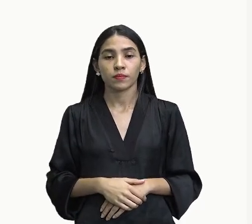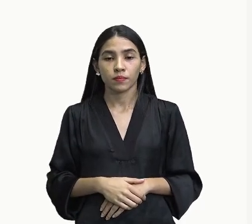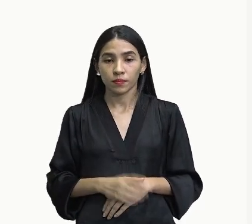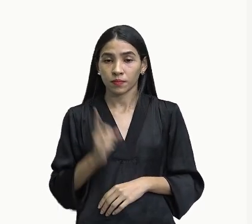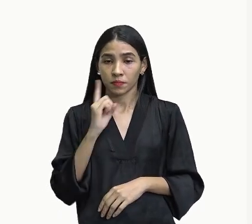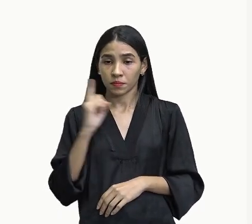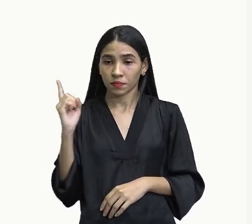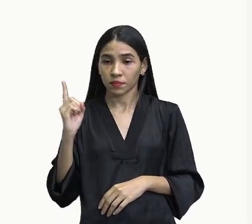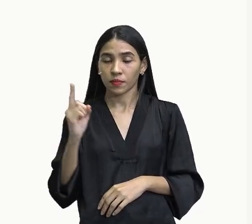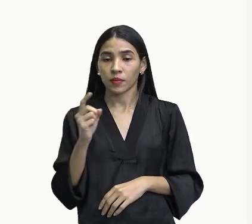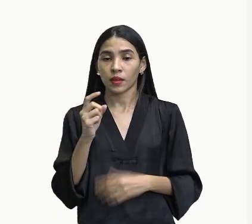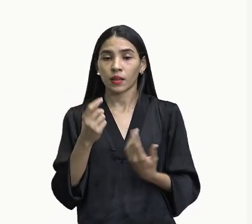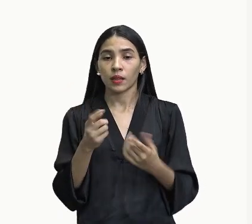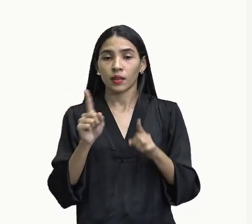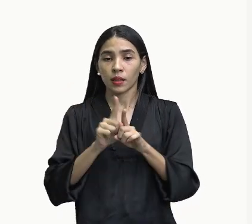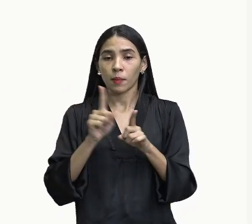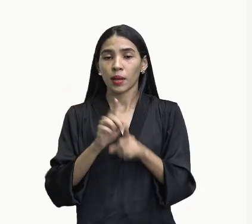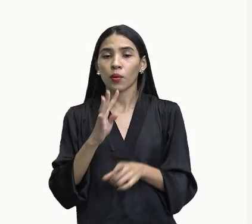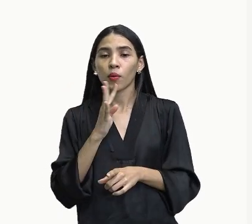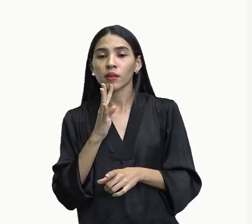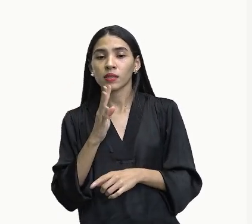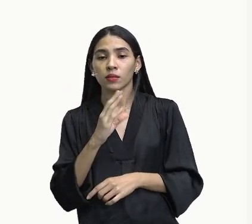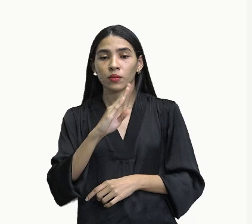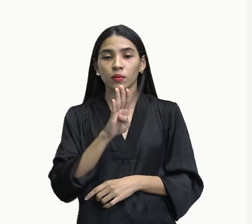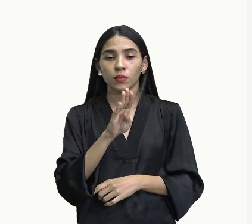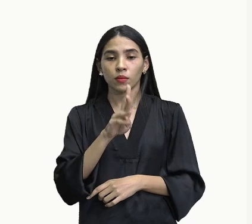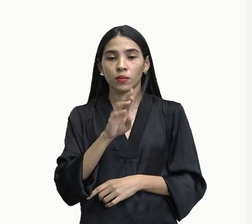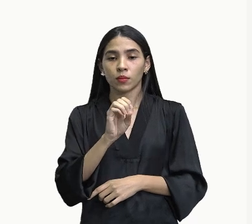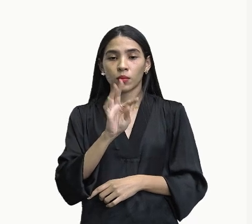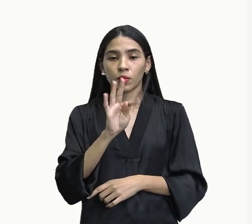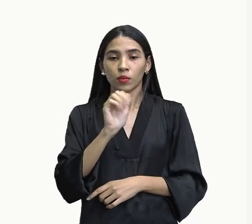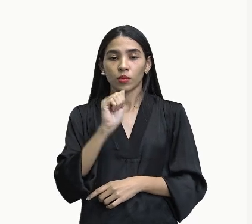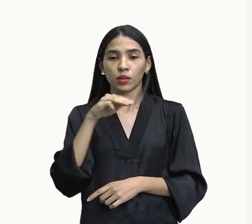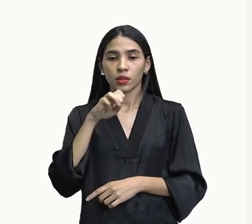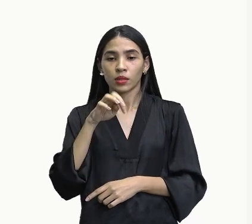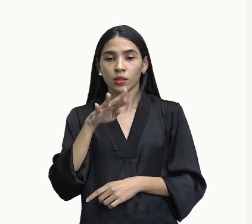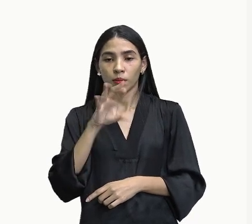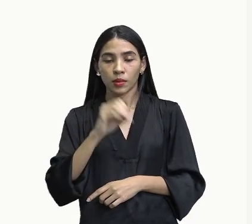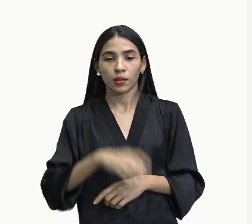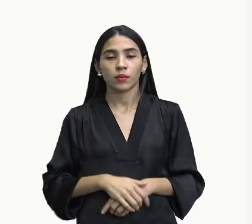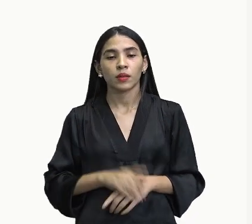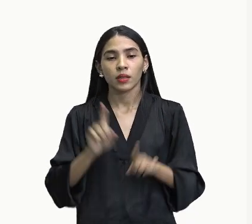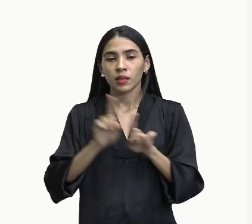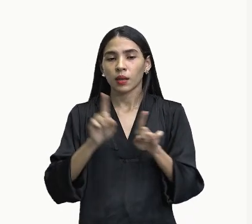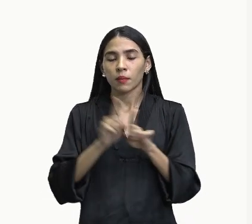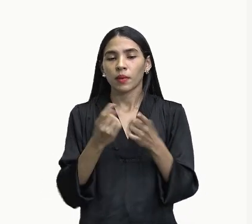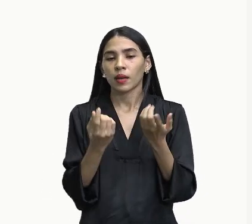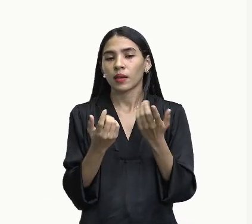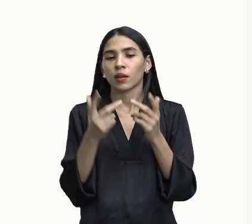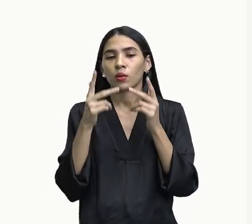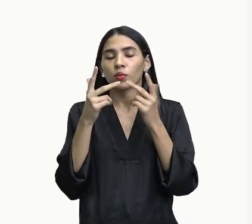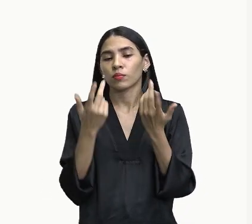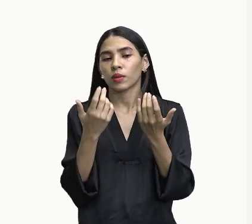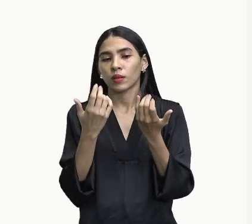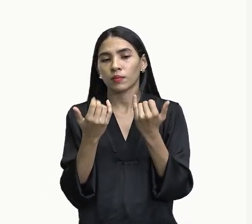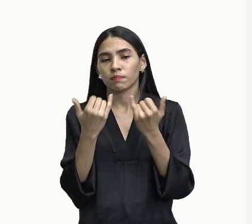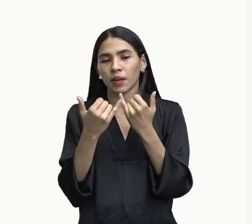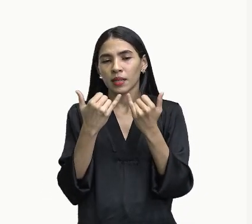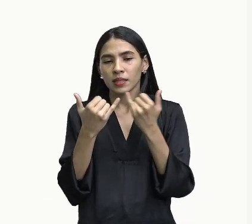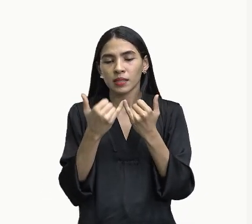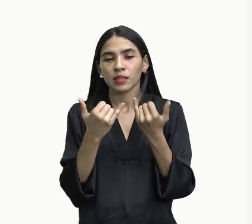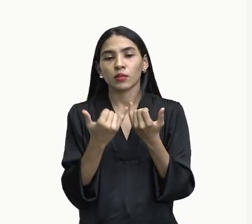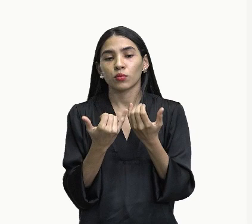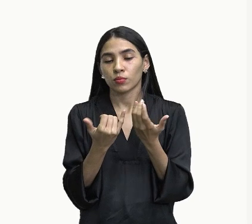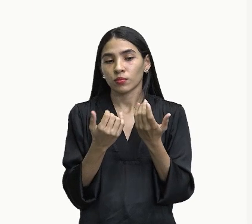tipo de reprodução é conhecido como, olha aí, brotamento. E é comum em hidras de